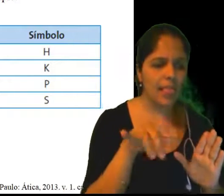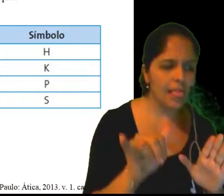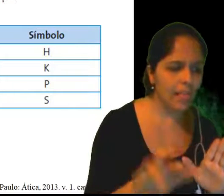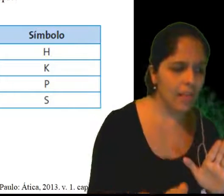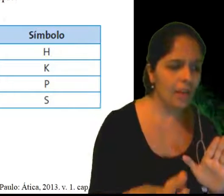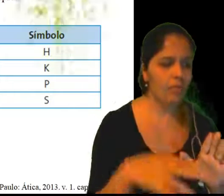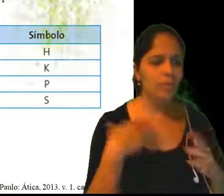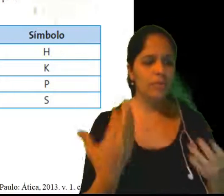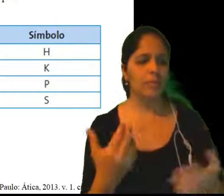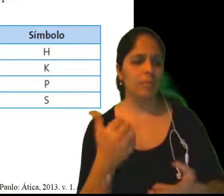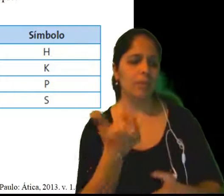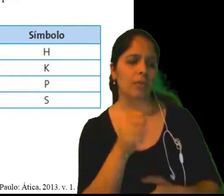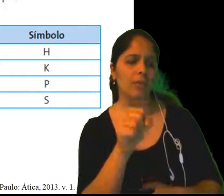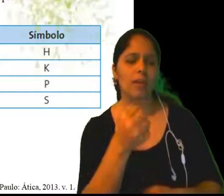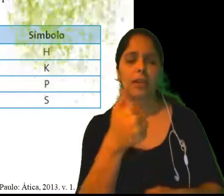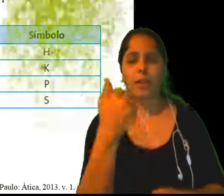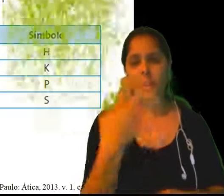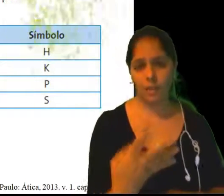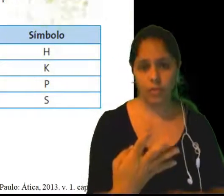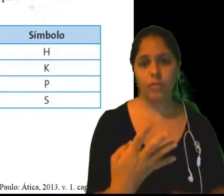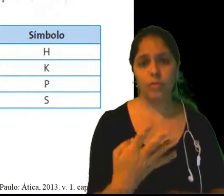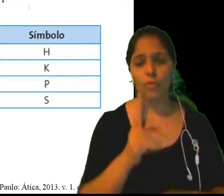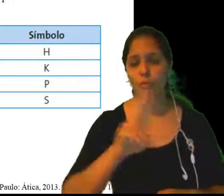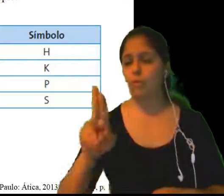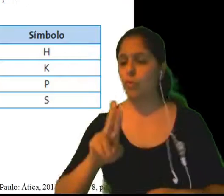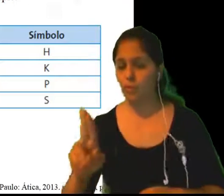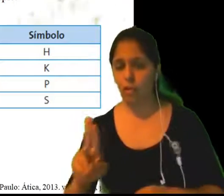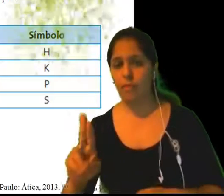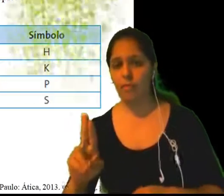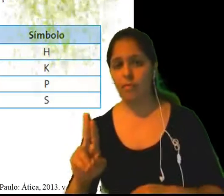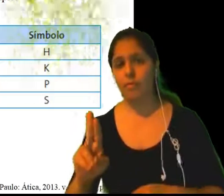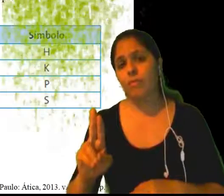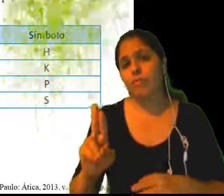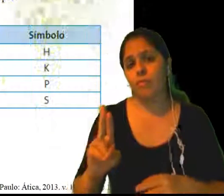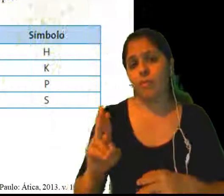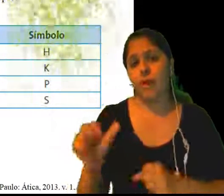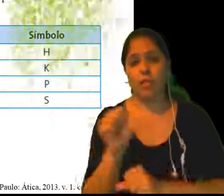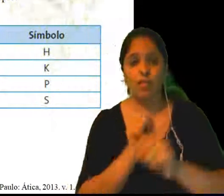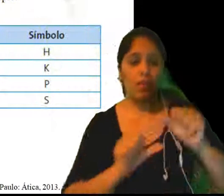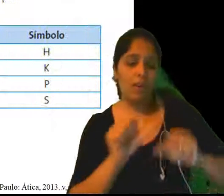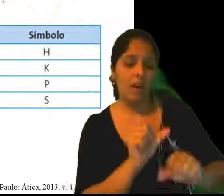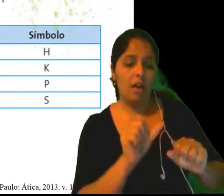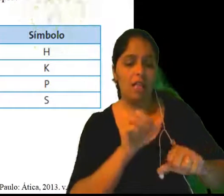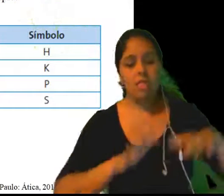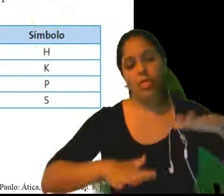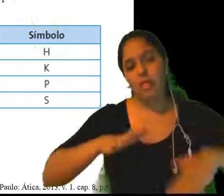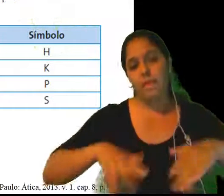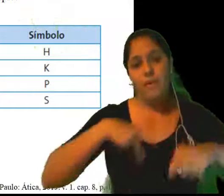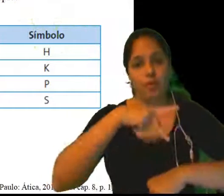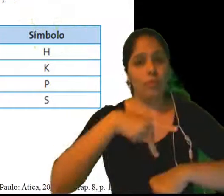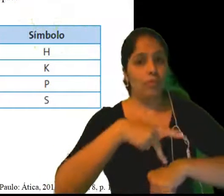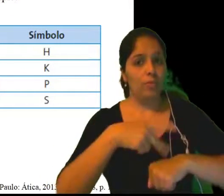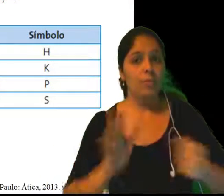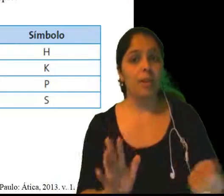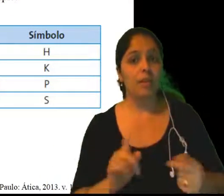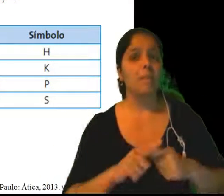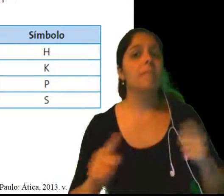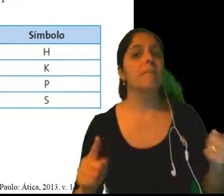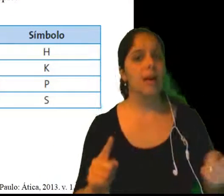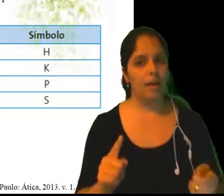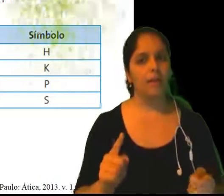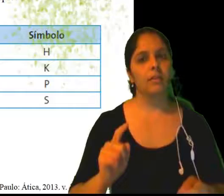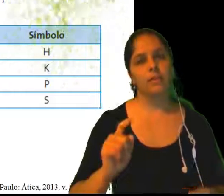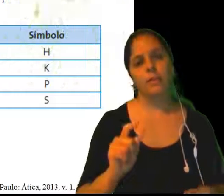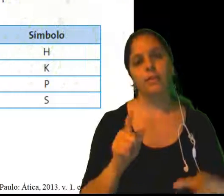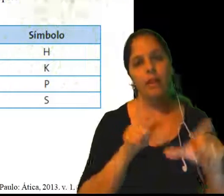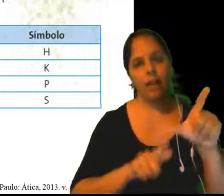1814. O nome do elemento químico vai mudar conforme a língua de cada país. No entanto, o símbolo